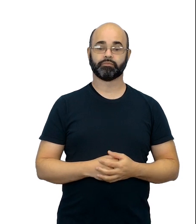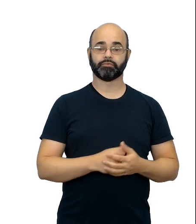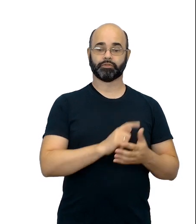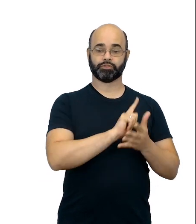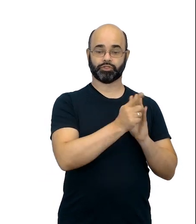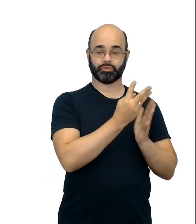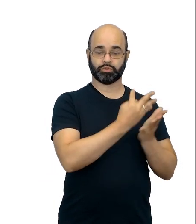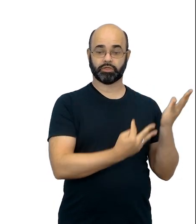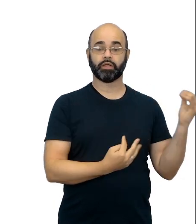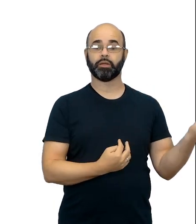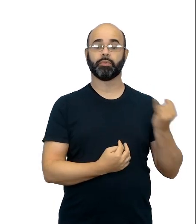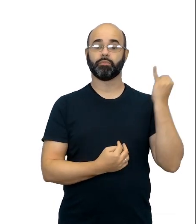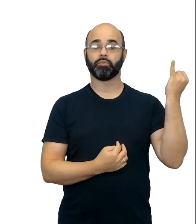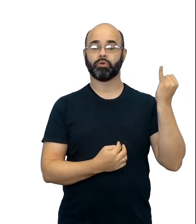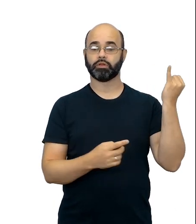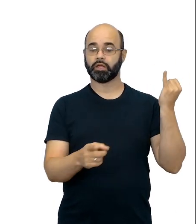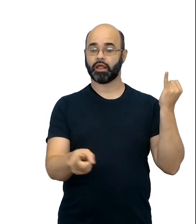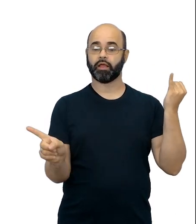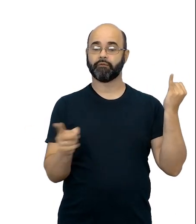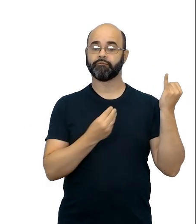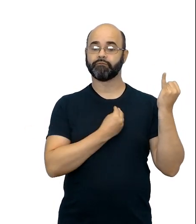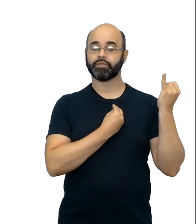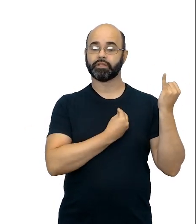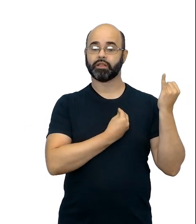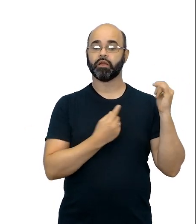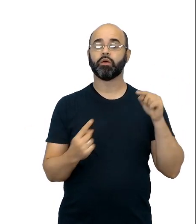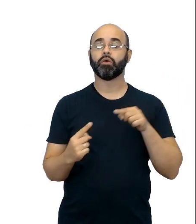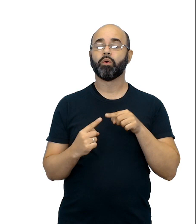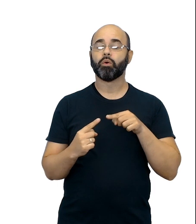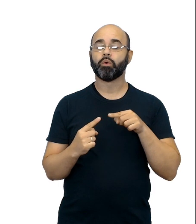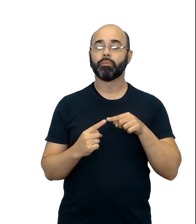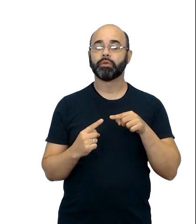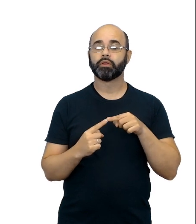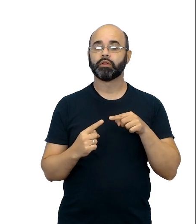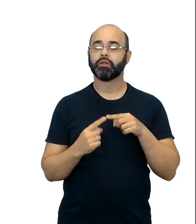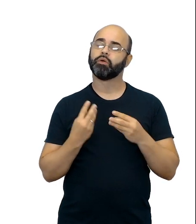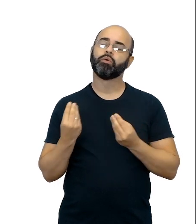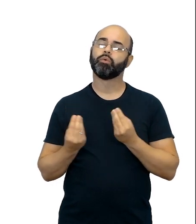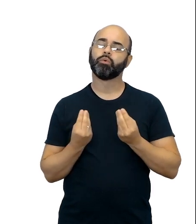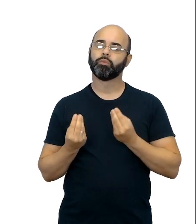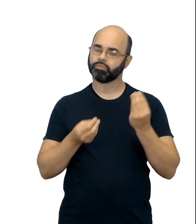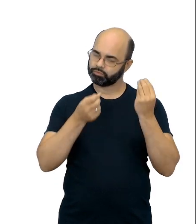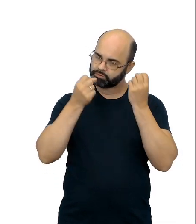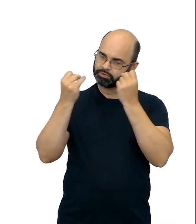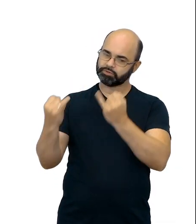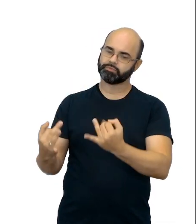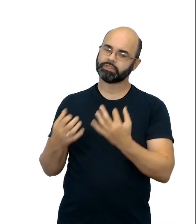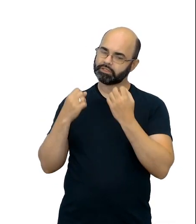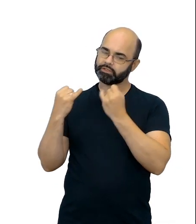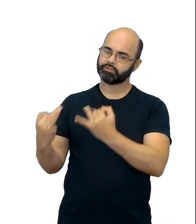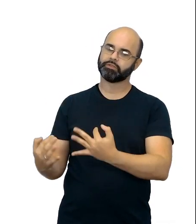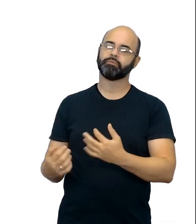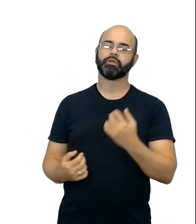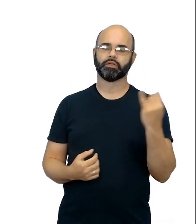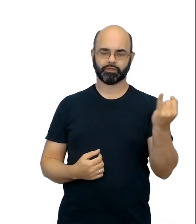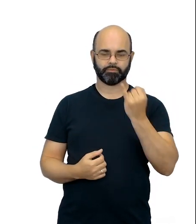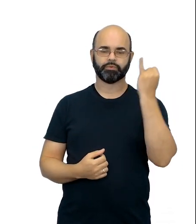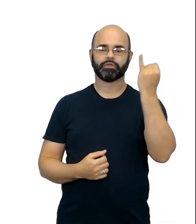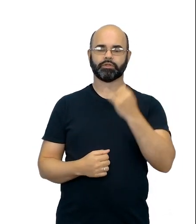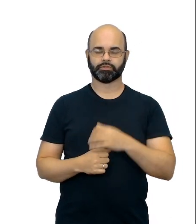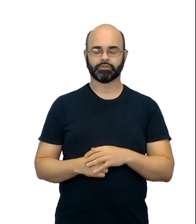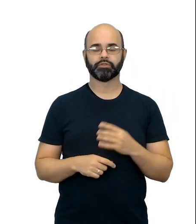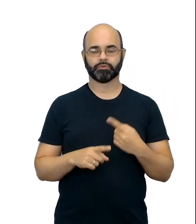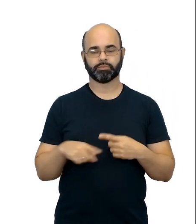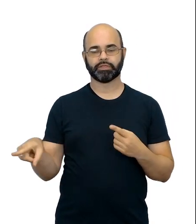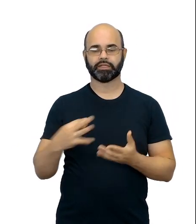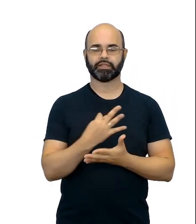prática cotidiana deles, dos estudantes. Quando eles percebem os sentidos nesses textos, né, nesses variados textos